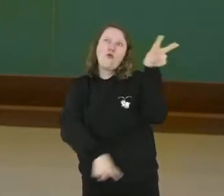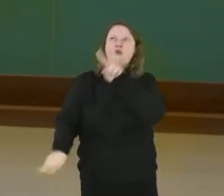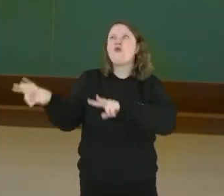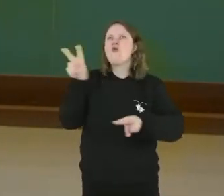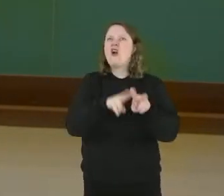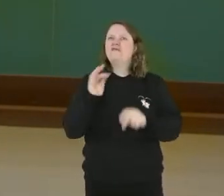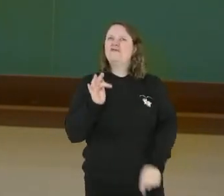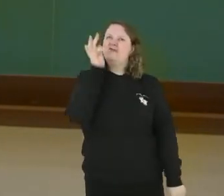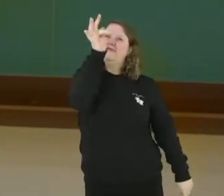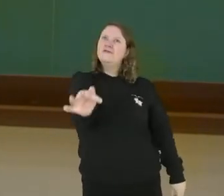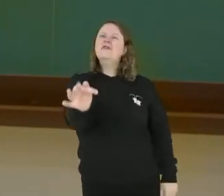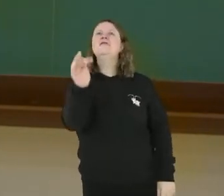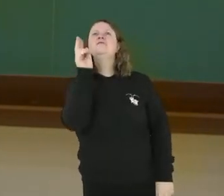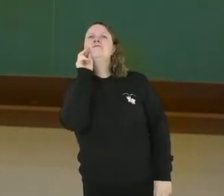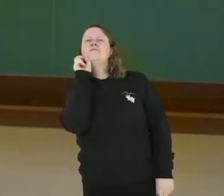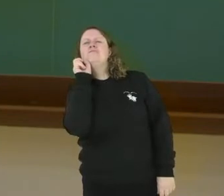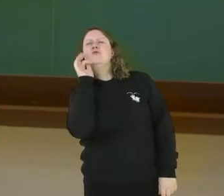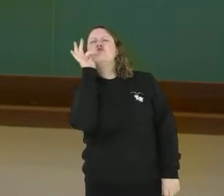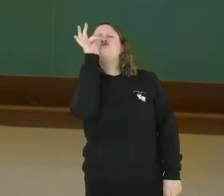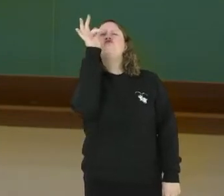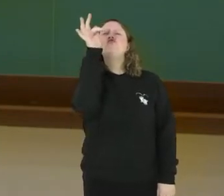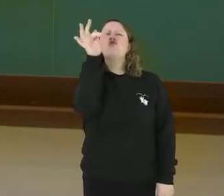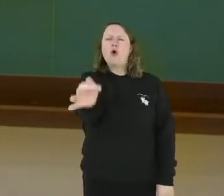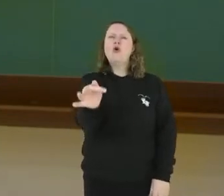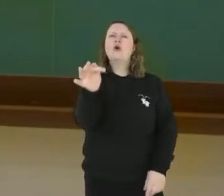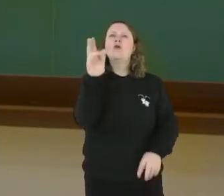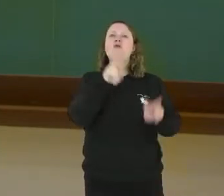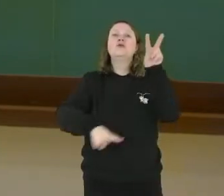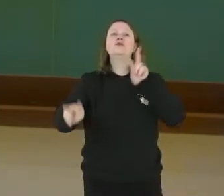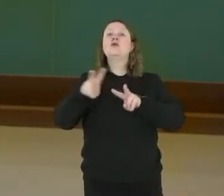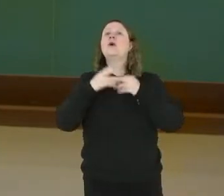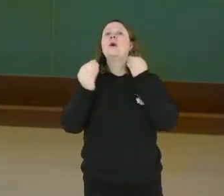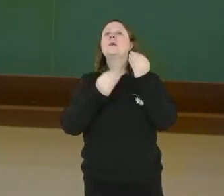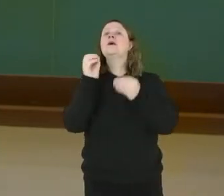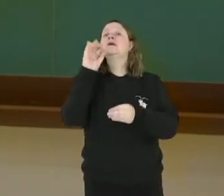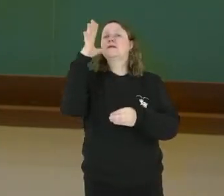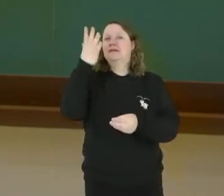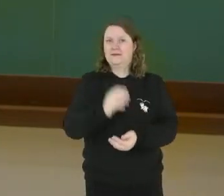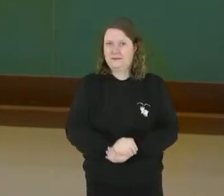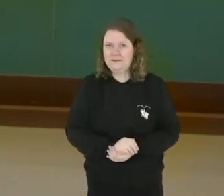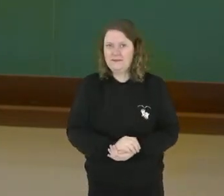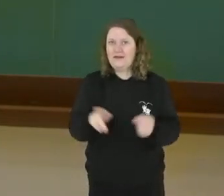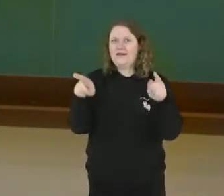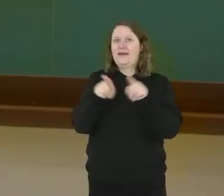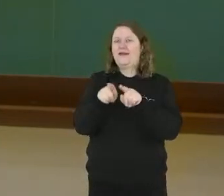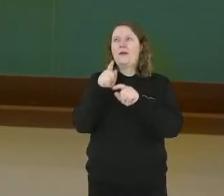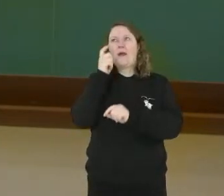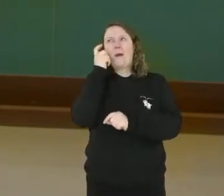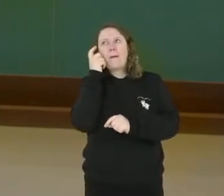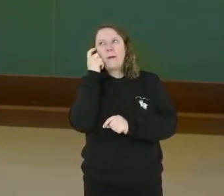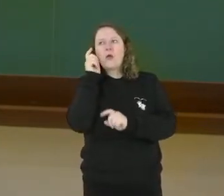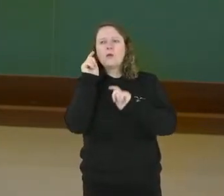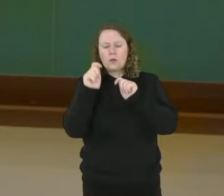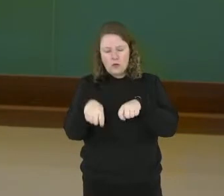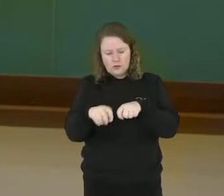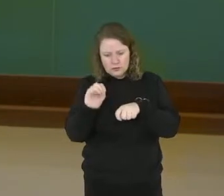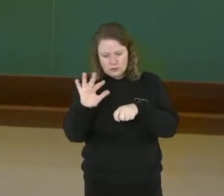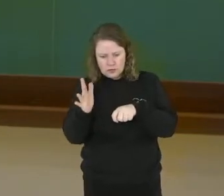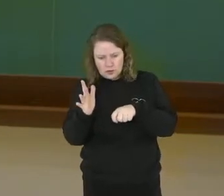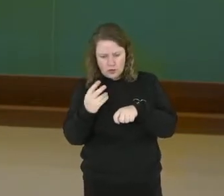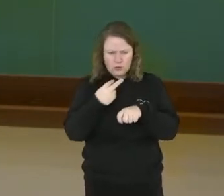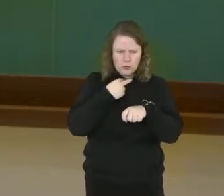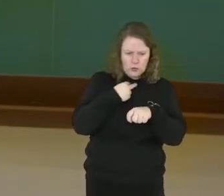para frente, né? Sempre estão olhando para frente. Já conseguem prever as consequências possíveis de ocorrerem em suas criações por